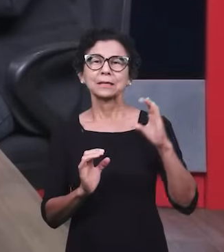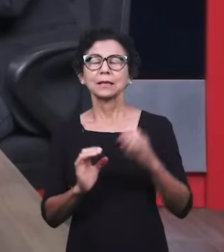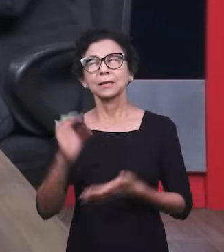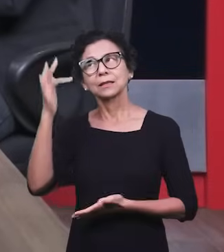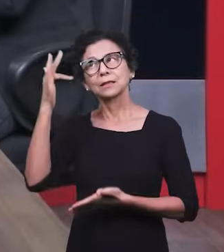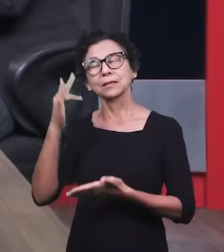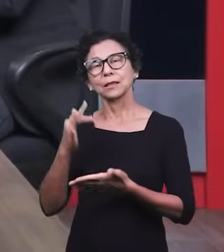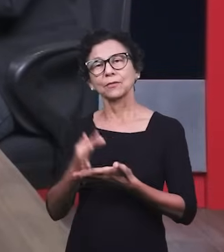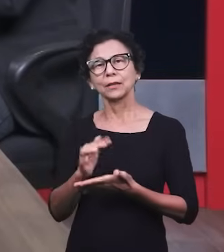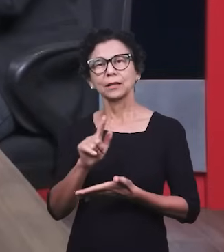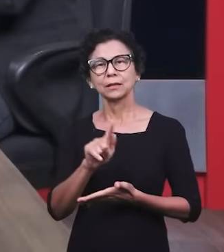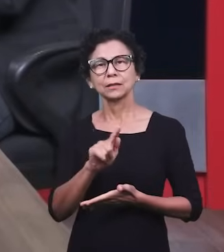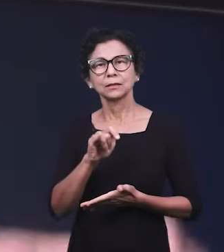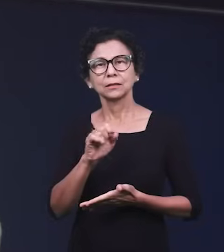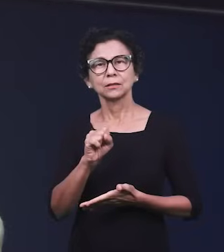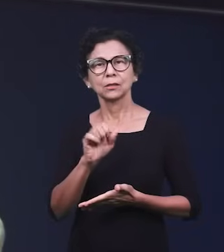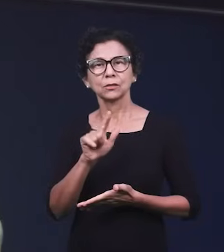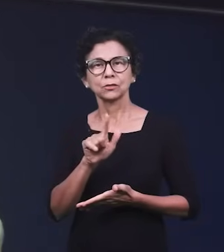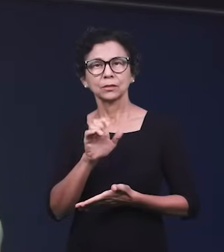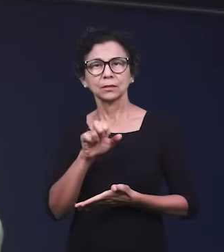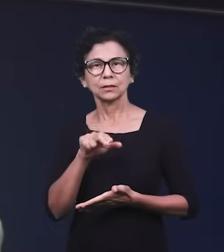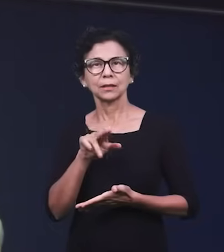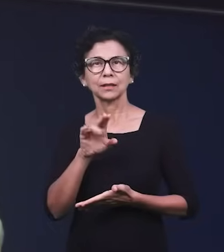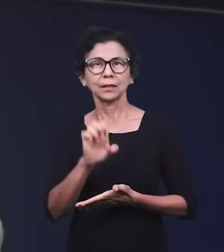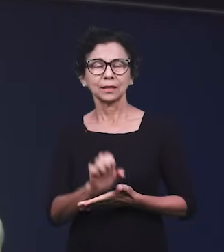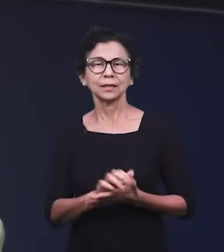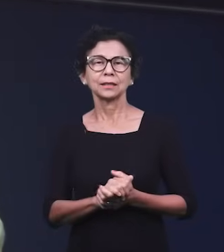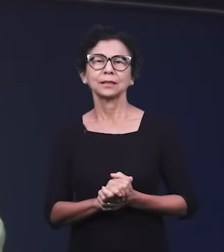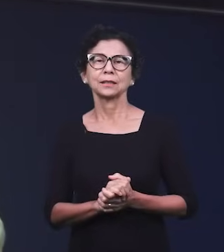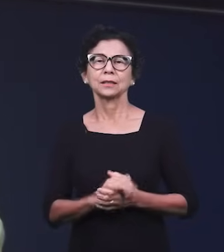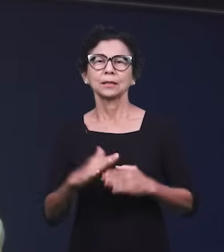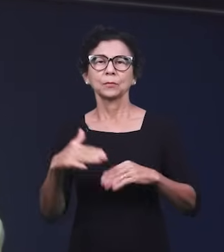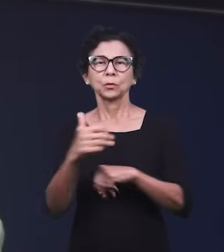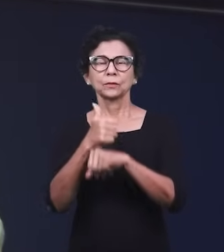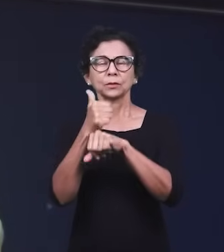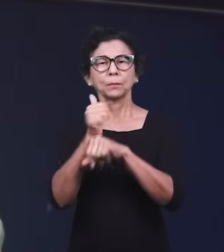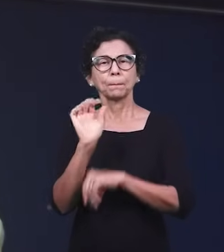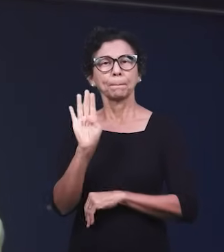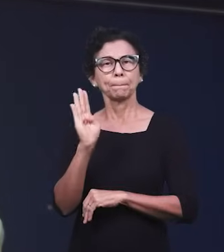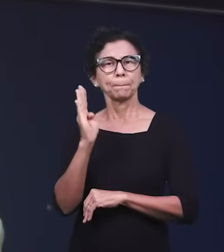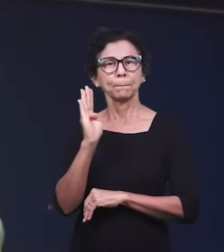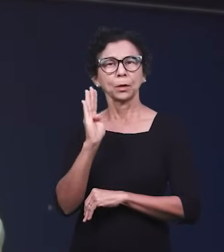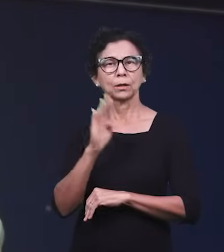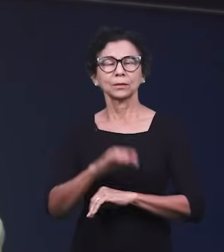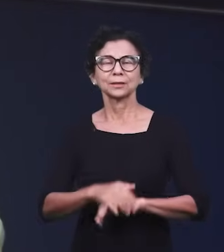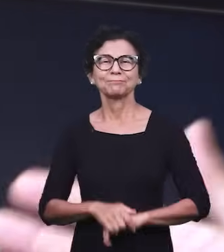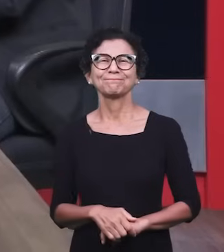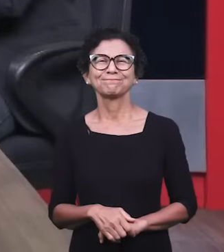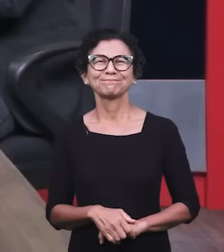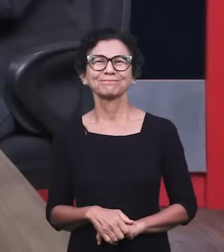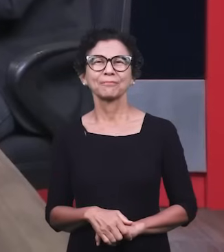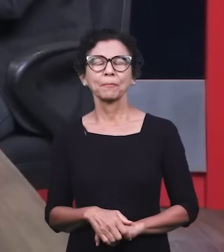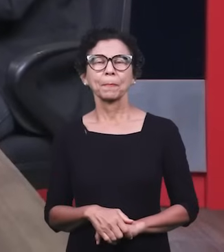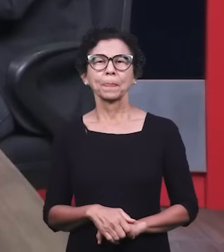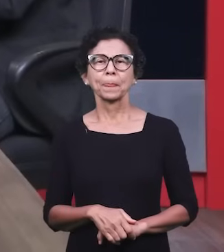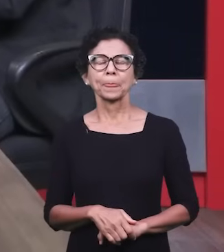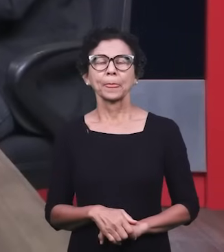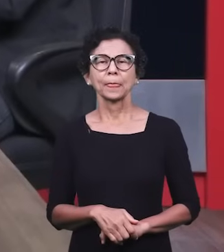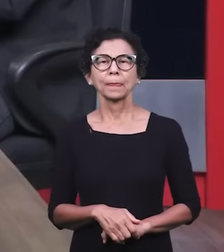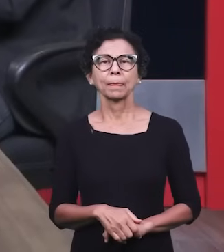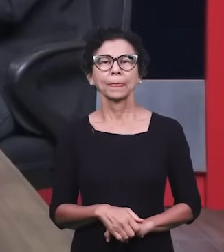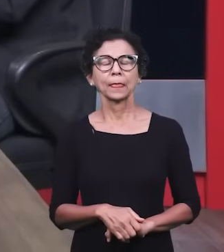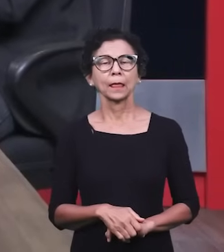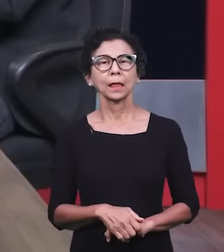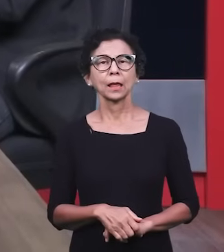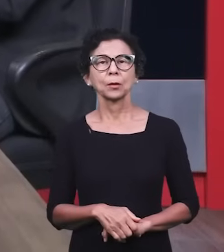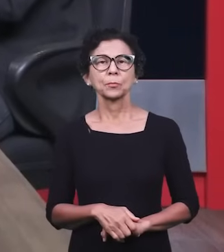G a paz do senhor irmã A paz do Senhor irmãos seja muito bem-vinda viu obgada ol apresentar o currículo